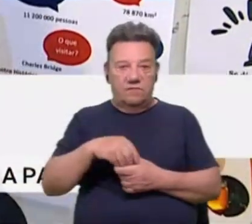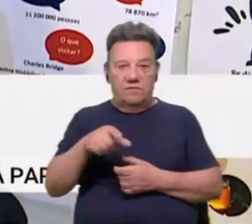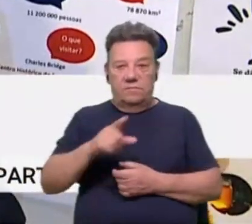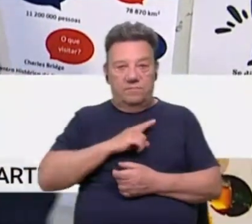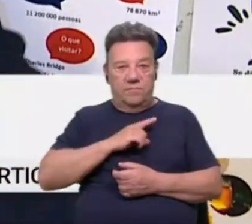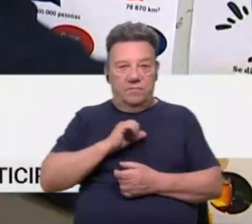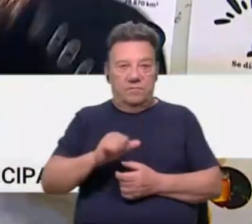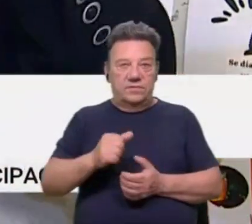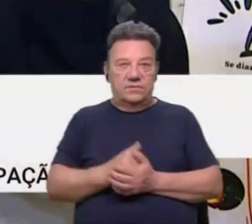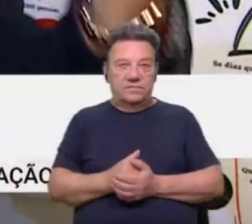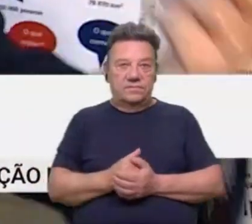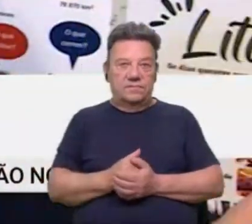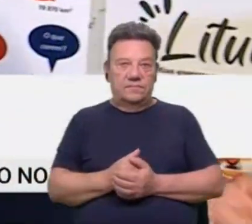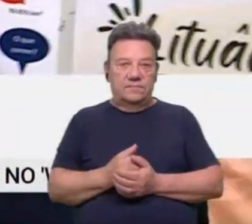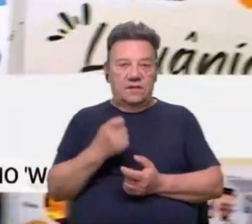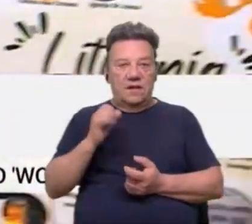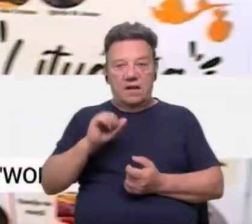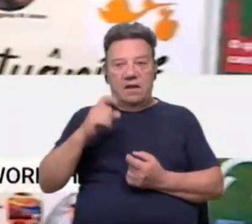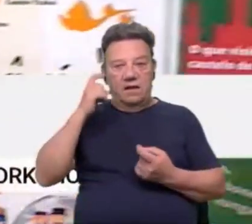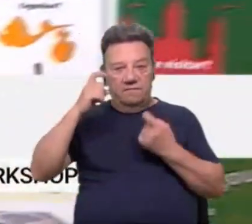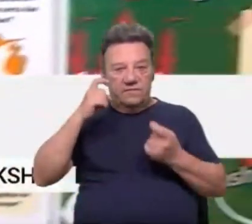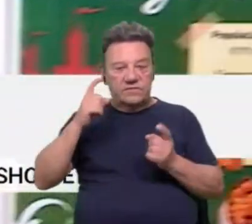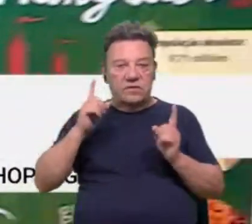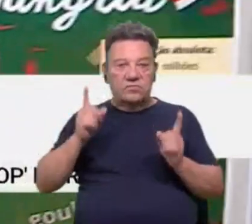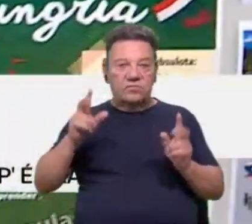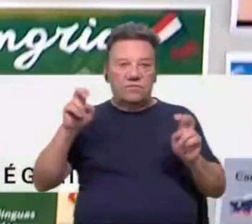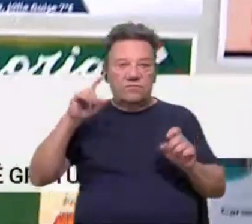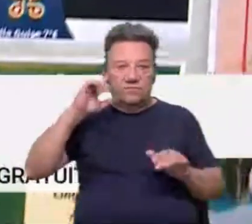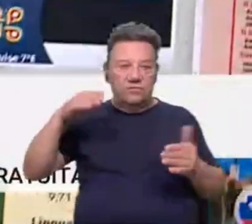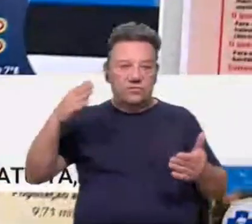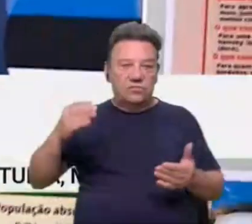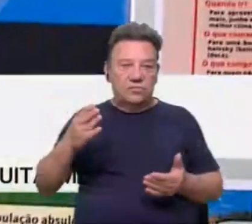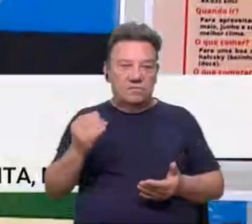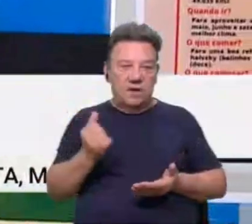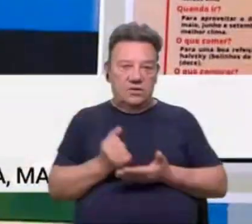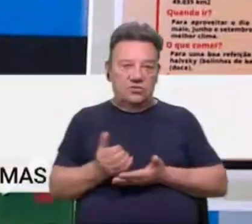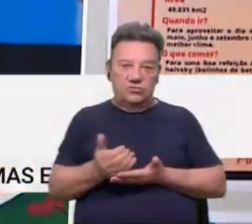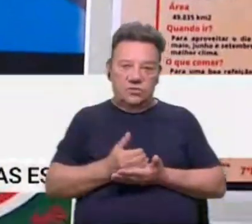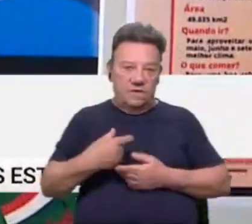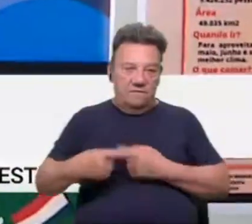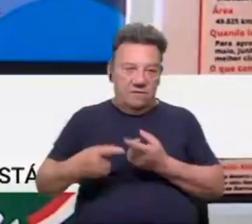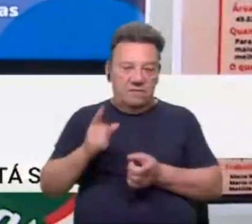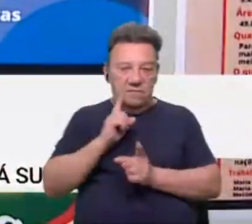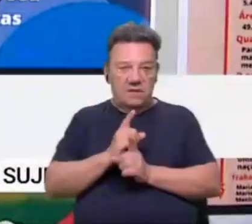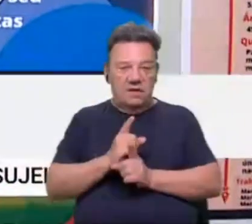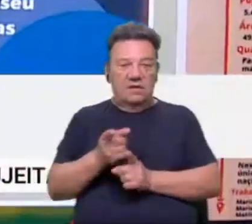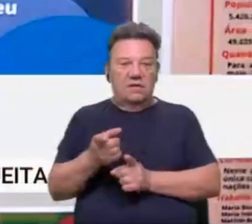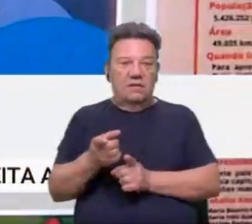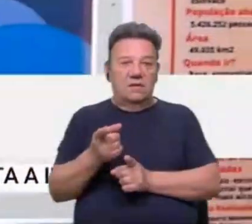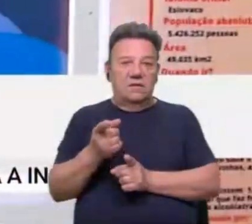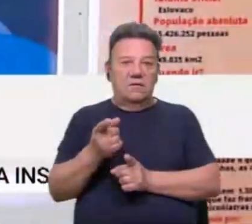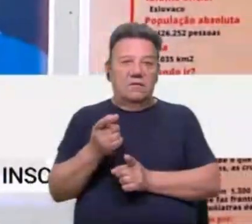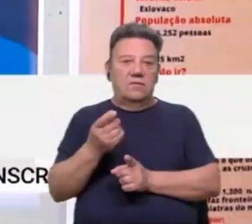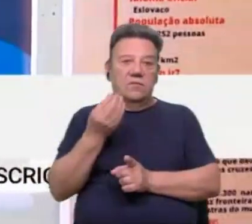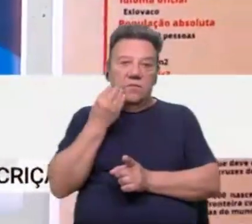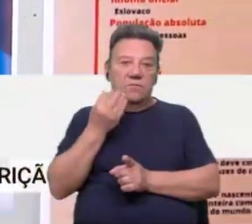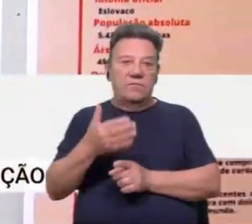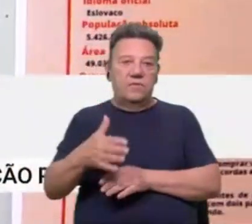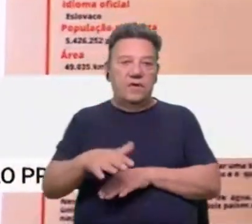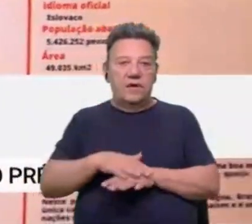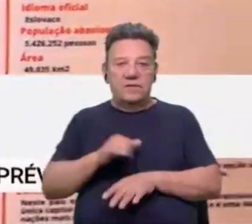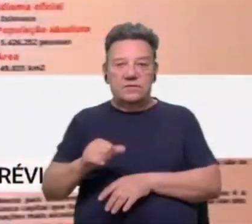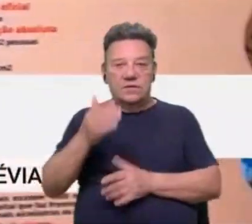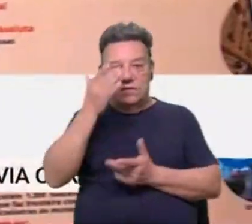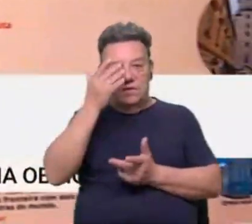eles próprios na reflexão sobre um futuro mais sustentável e como agir